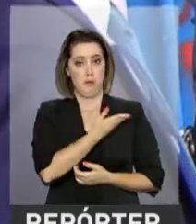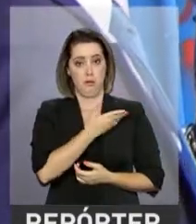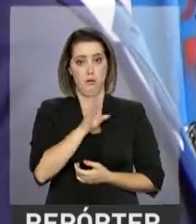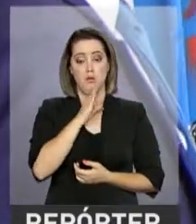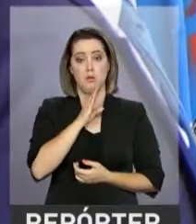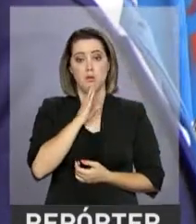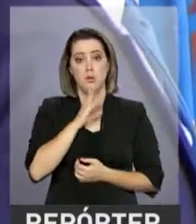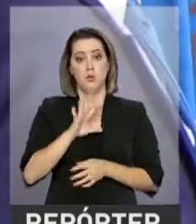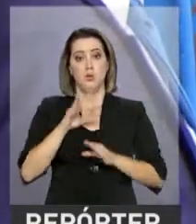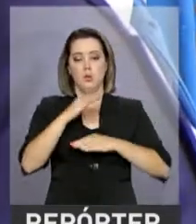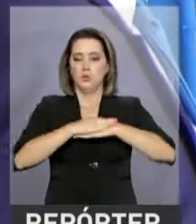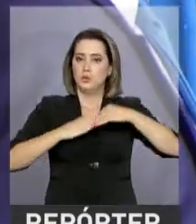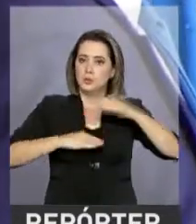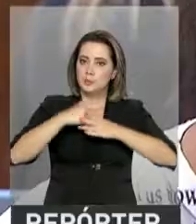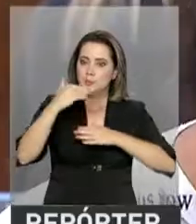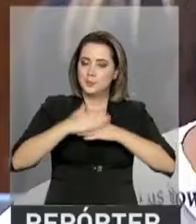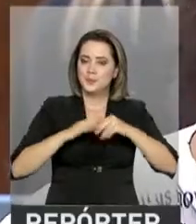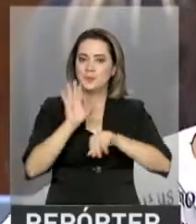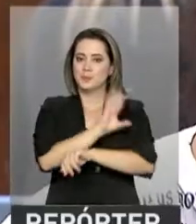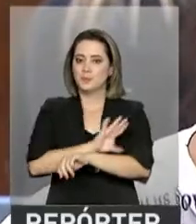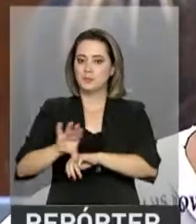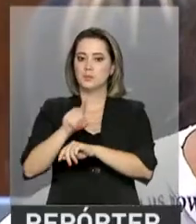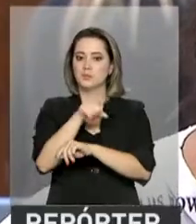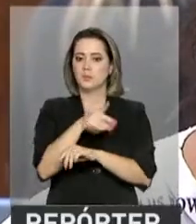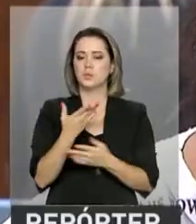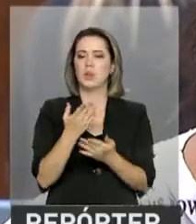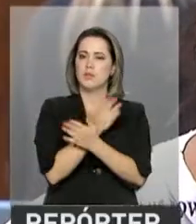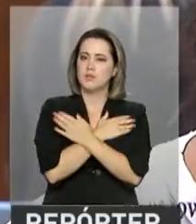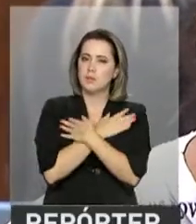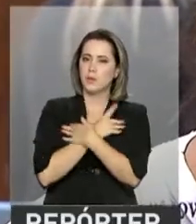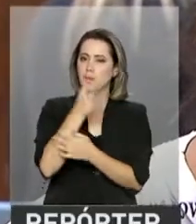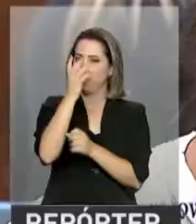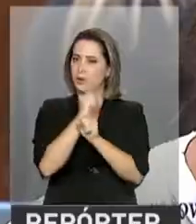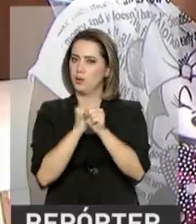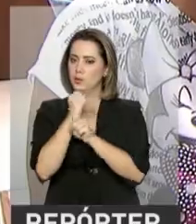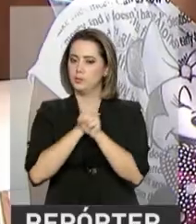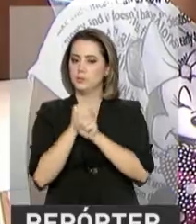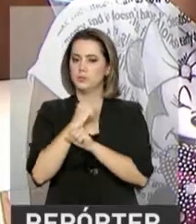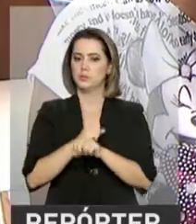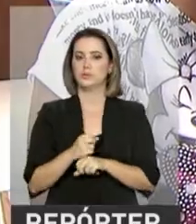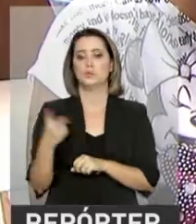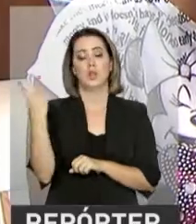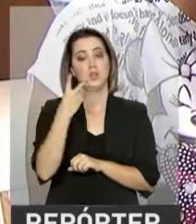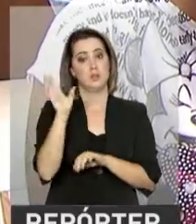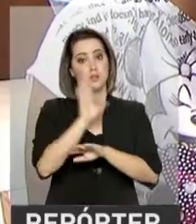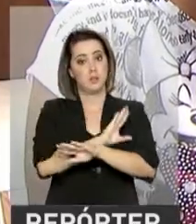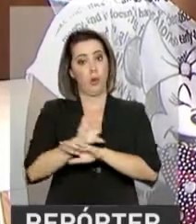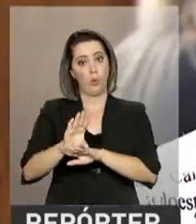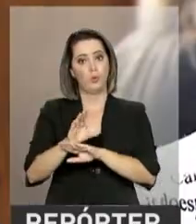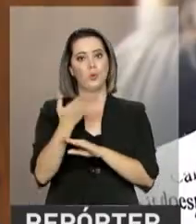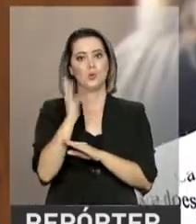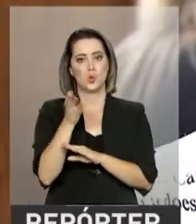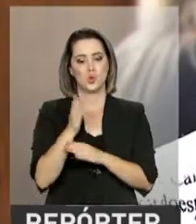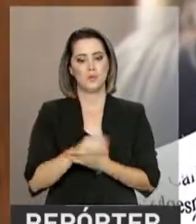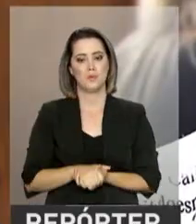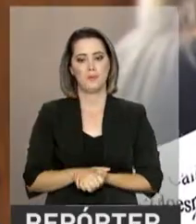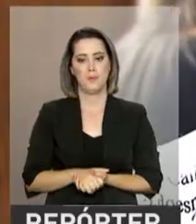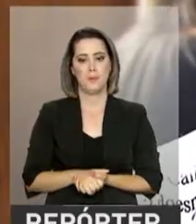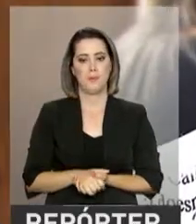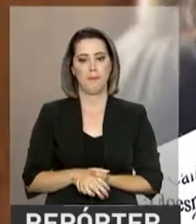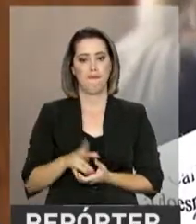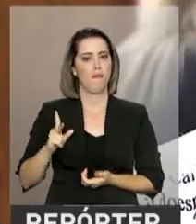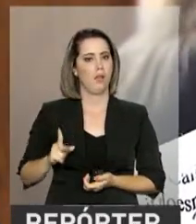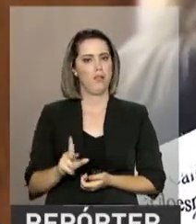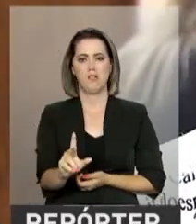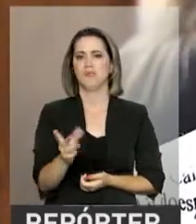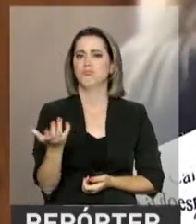de cursos profissionalizantes desempregado há quase um ano e manuela está fazendo o segundo curso no einstein eu sentei me interessei